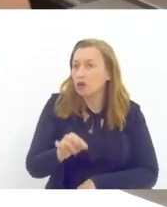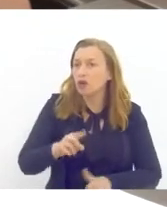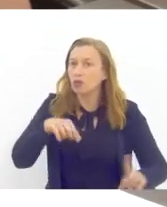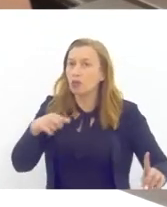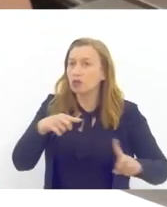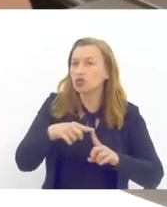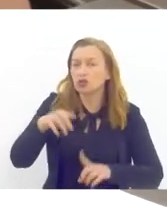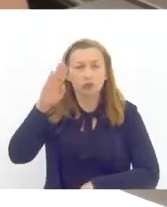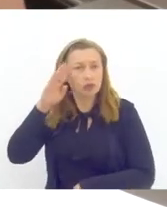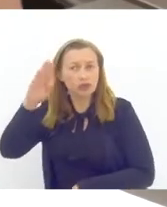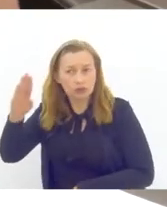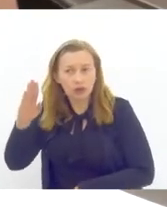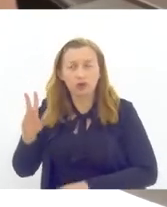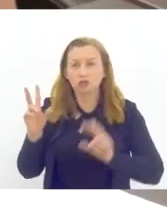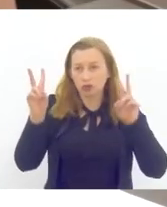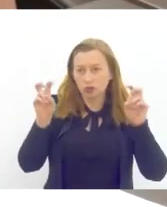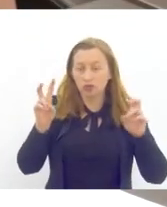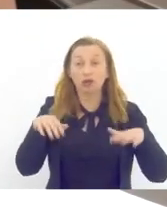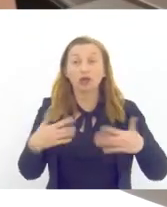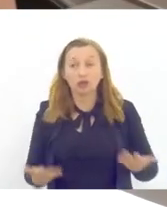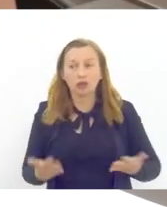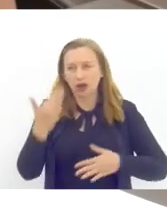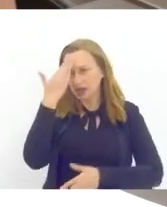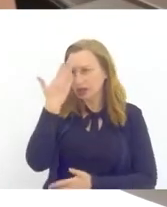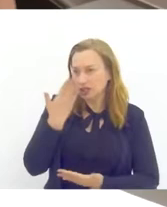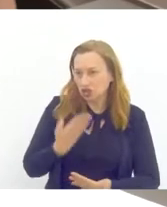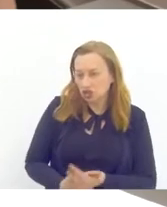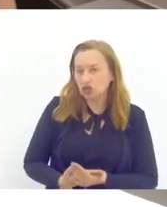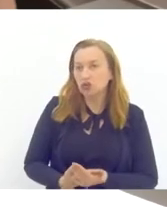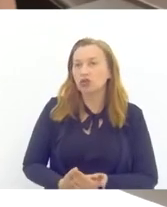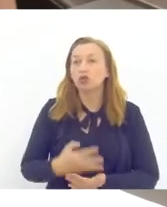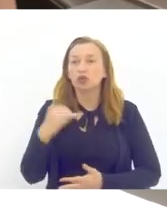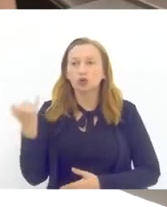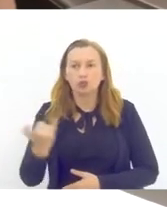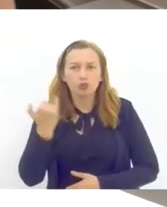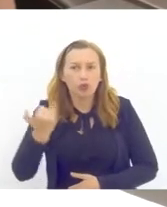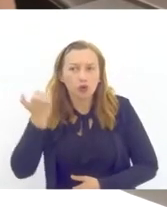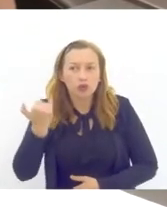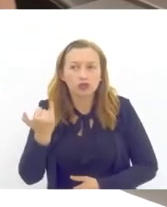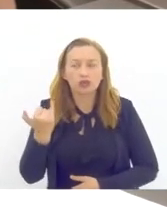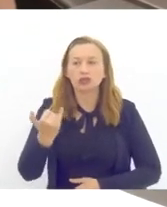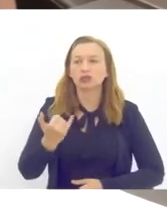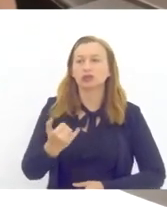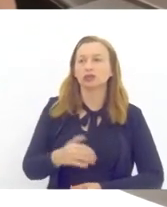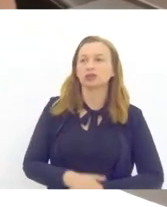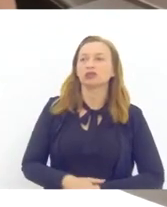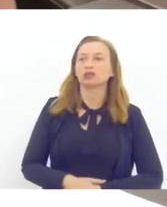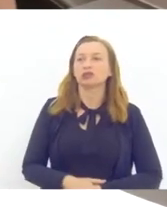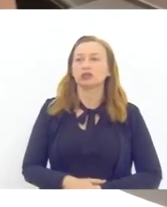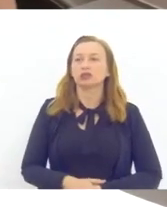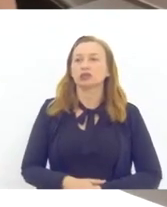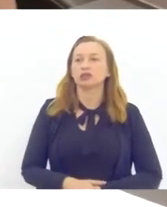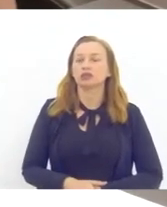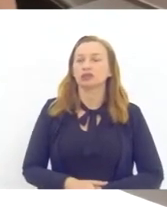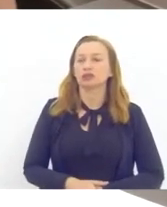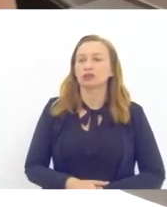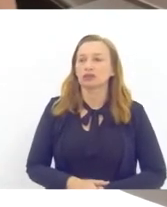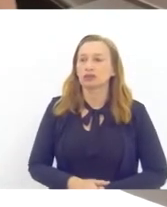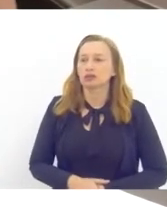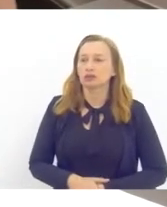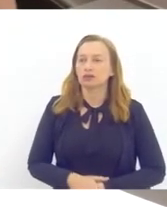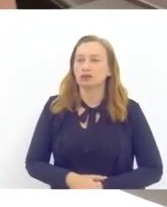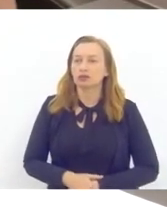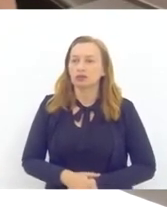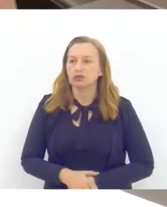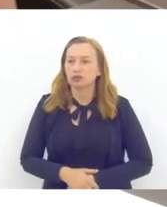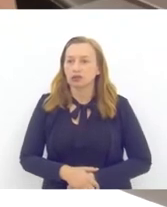objetivo principal da matéria. Então, acredito que o importante, o essencial, é a gente sair com um consenso,